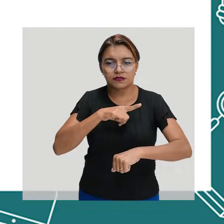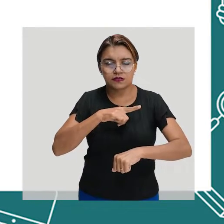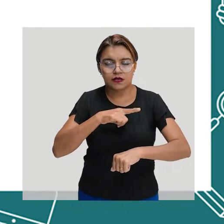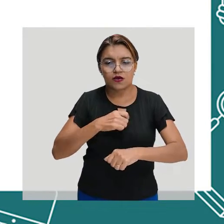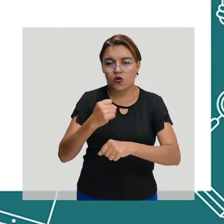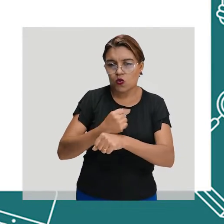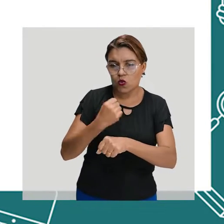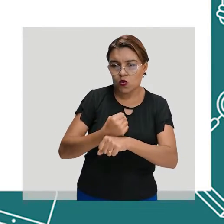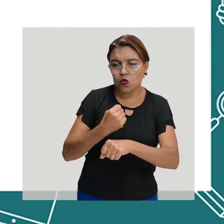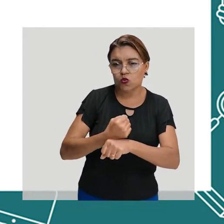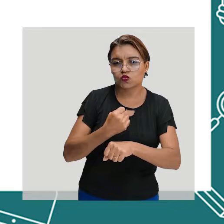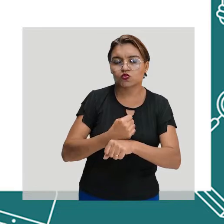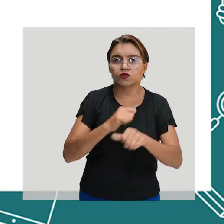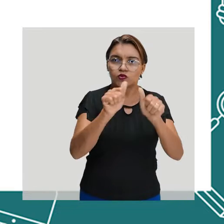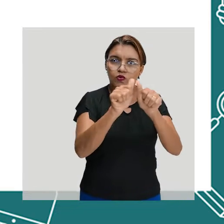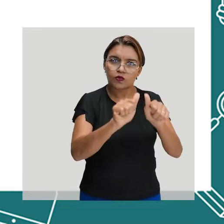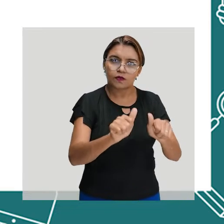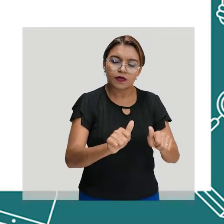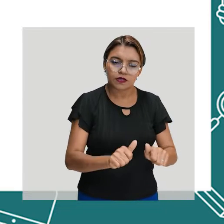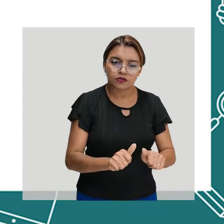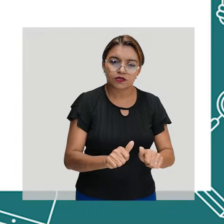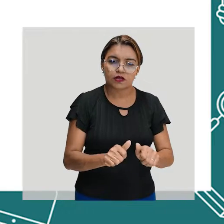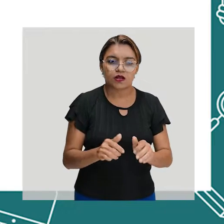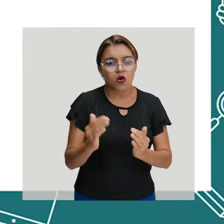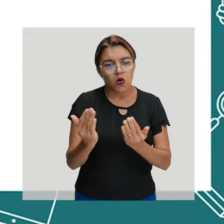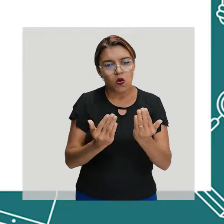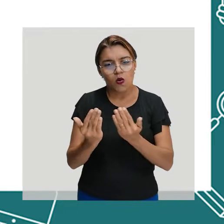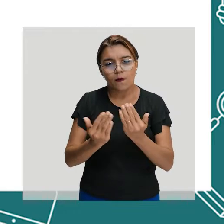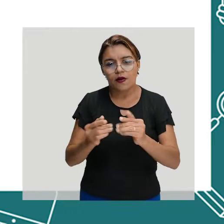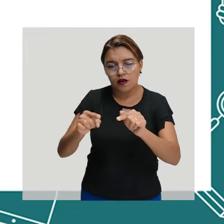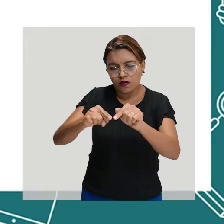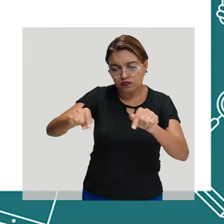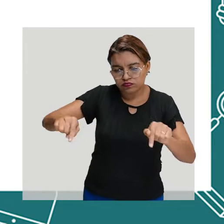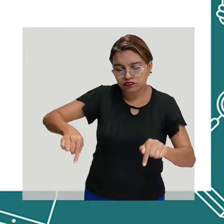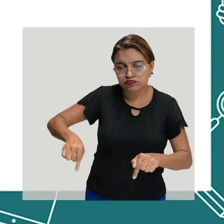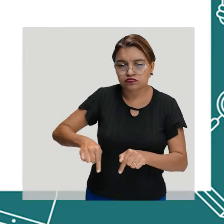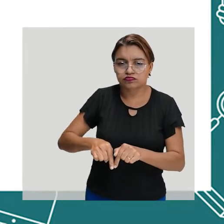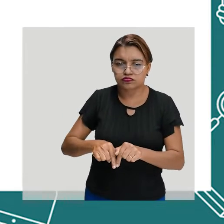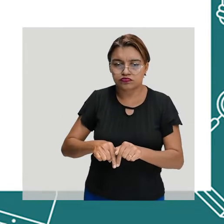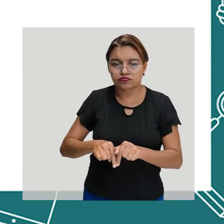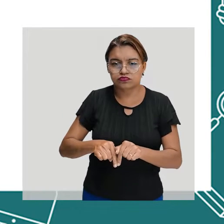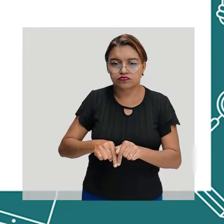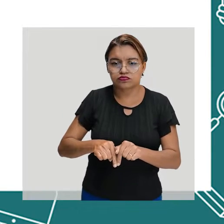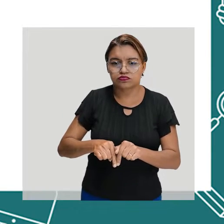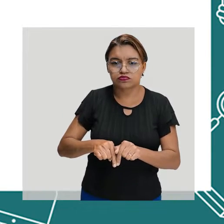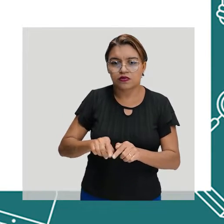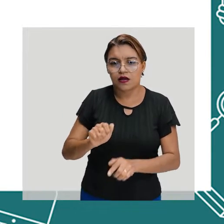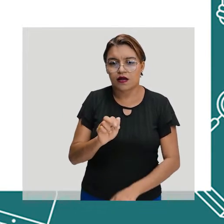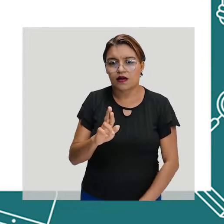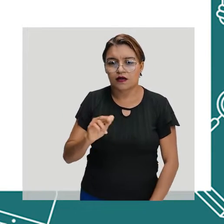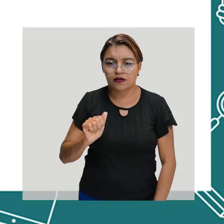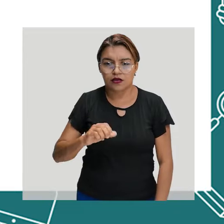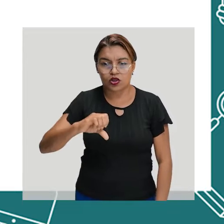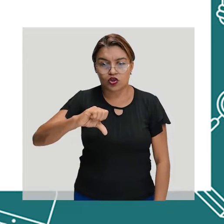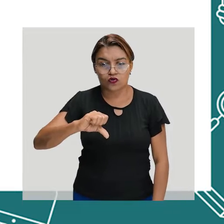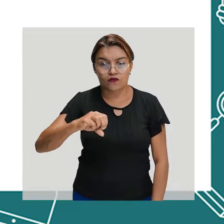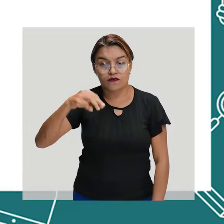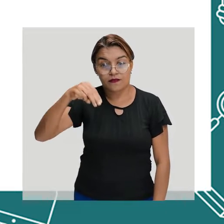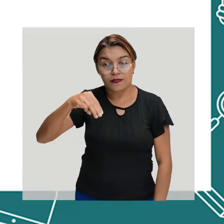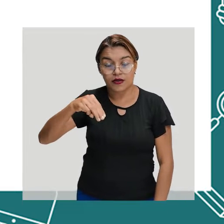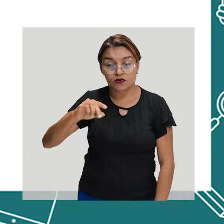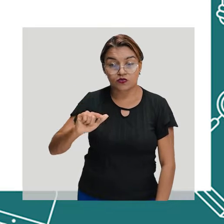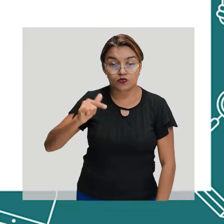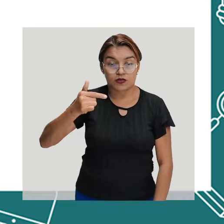estátua que ocupará um terreno quadrado com área de nove metros quase nove metros quadrados